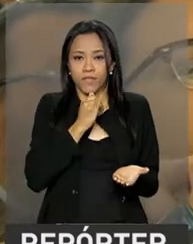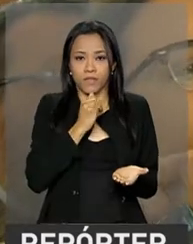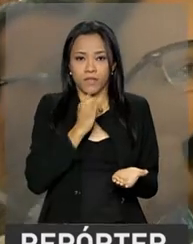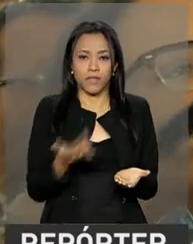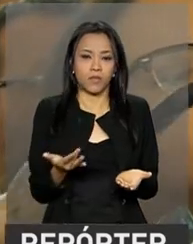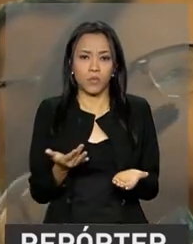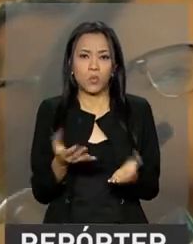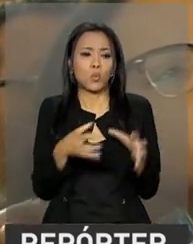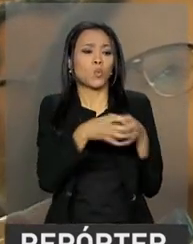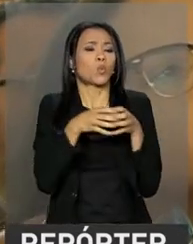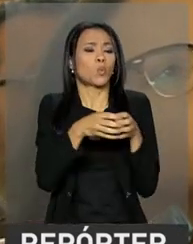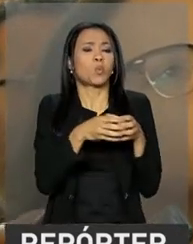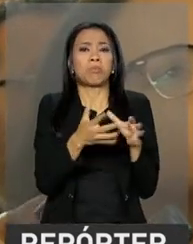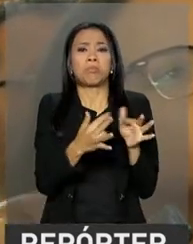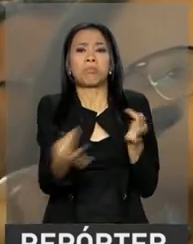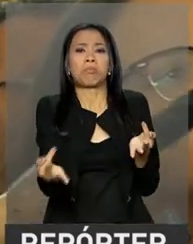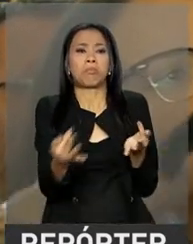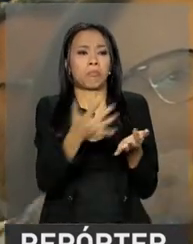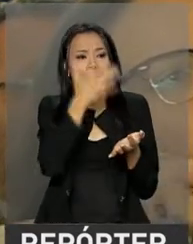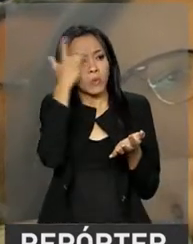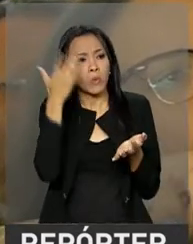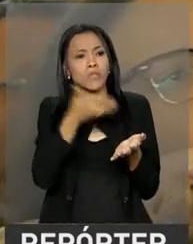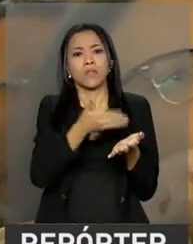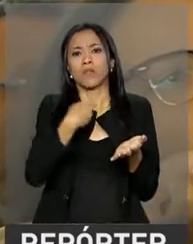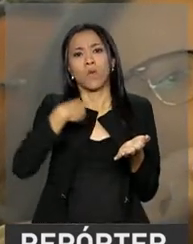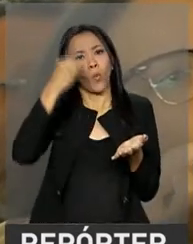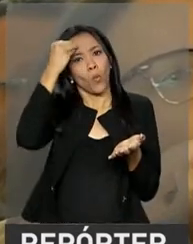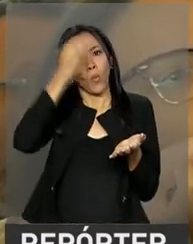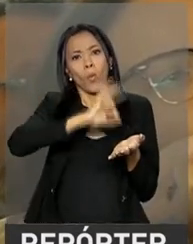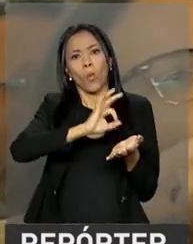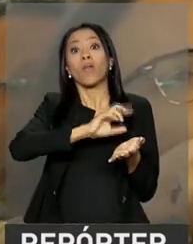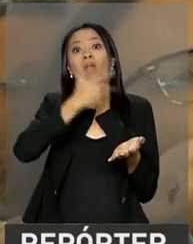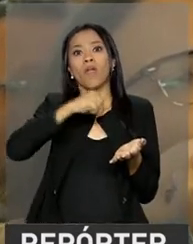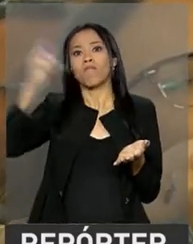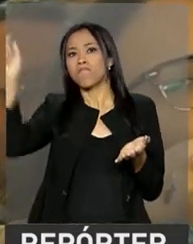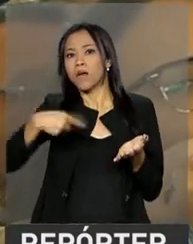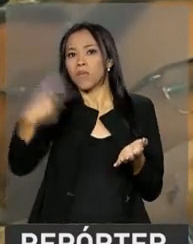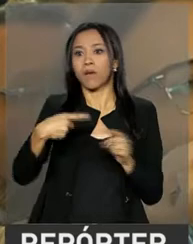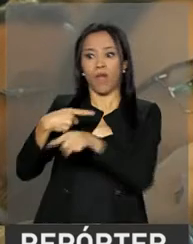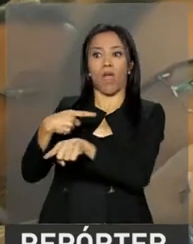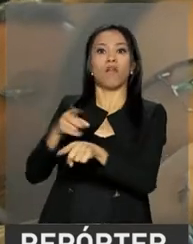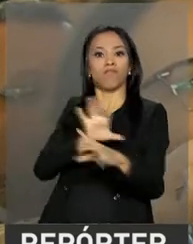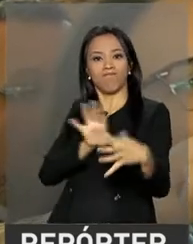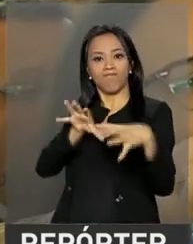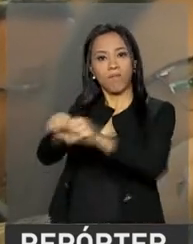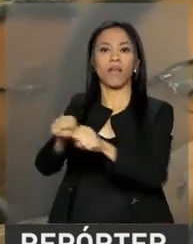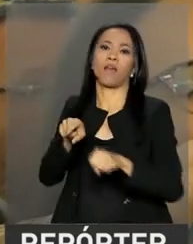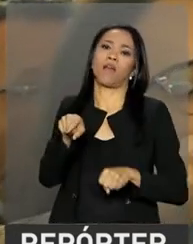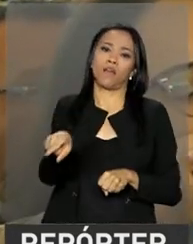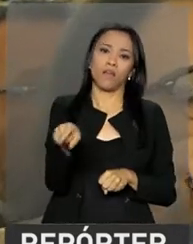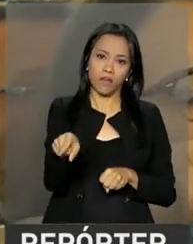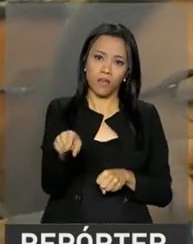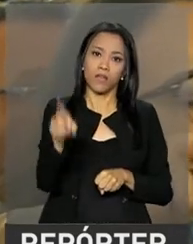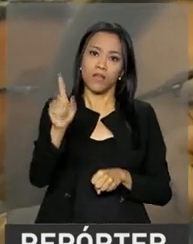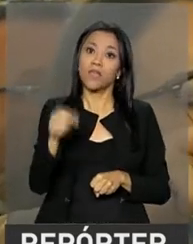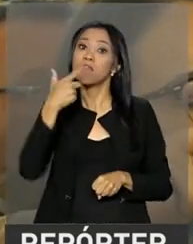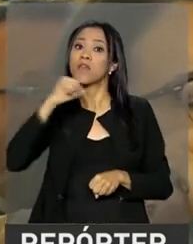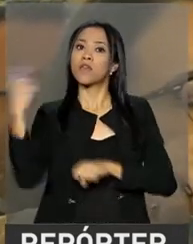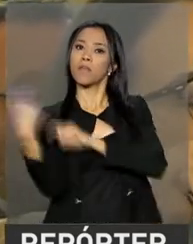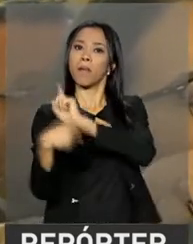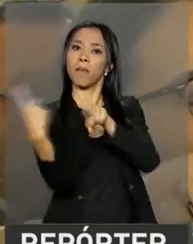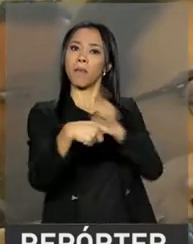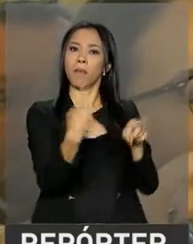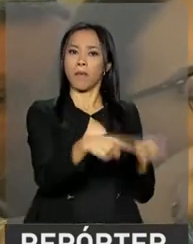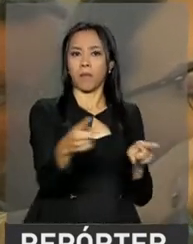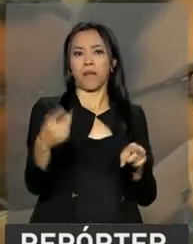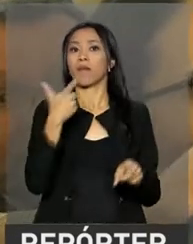o pequeno traficante, o pequeno criminoso, quando os barões continuam soltos. Nós precisamos pegar a cadeia de comando do crime,